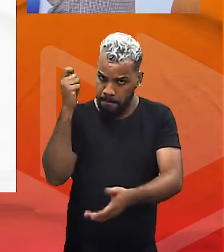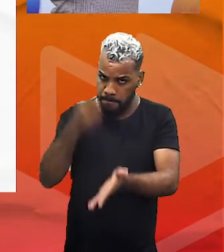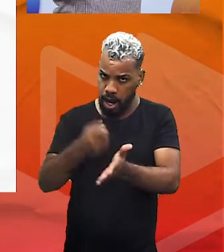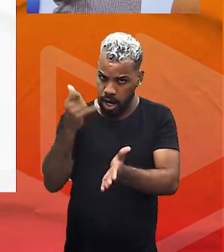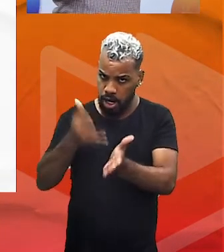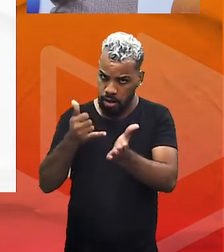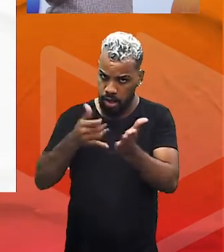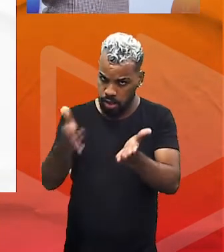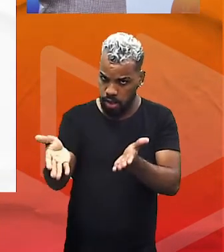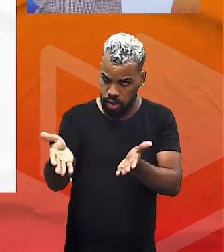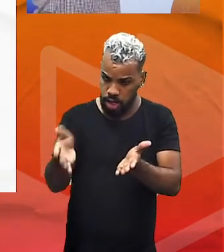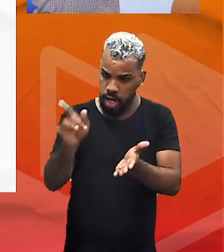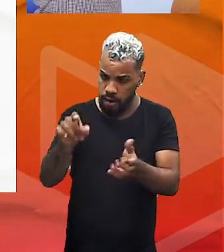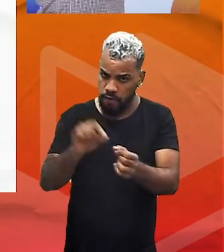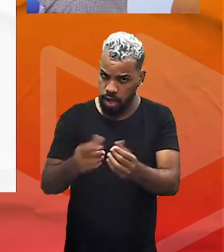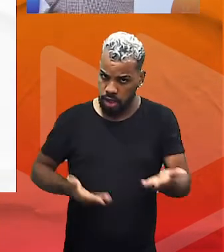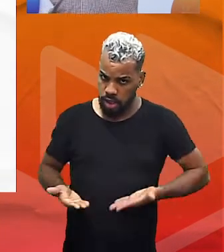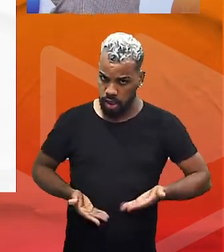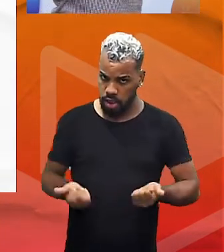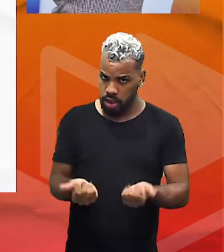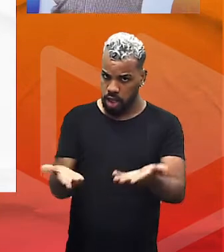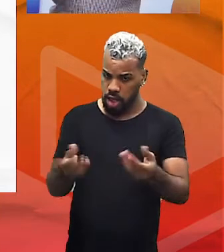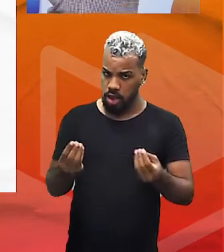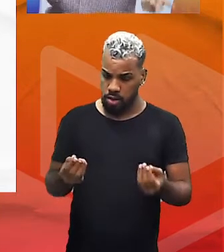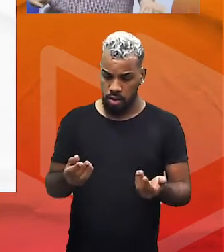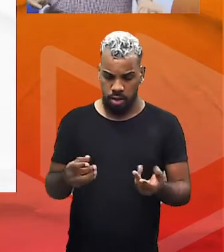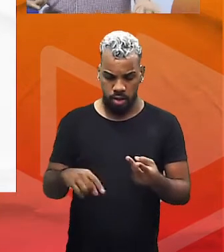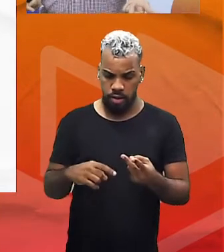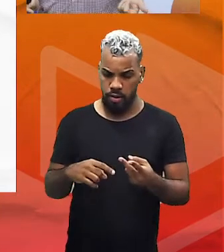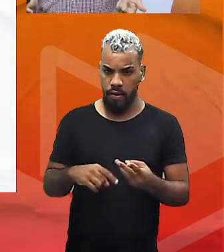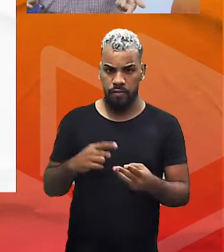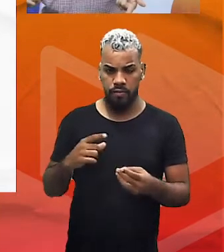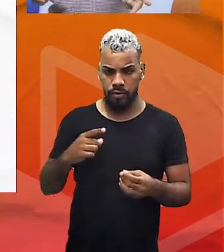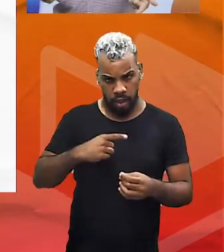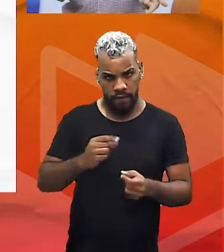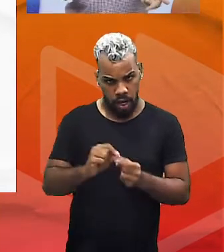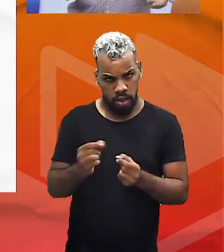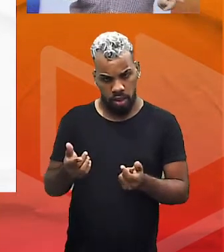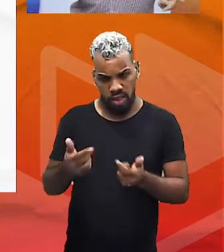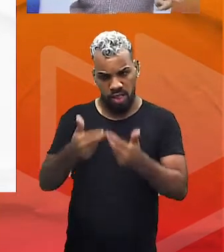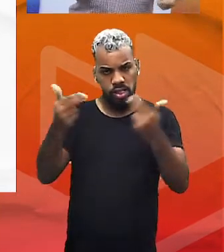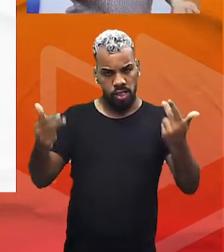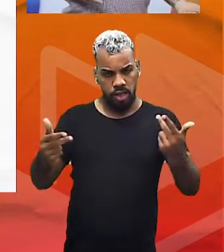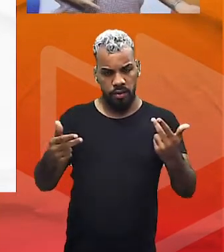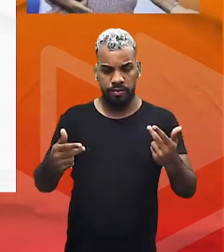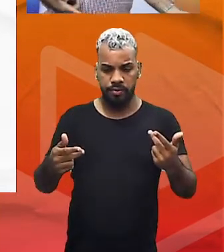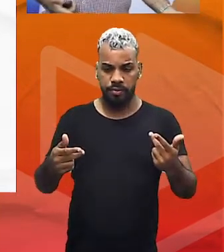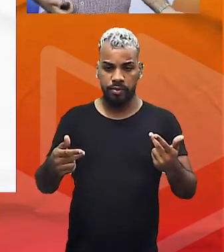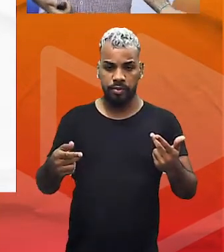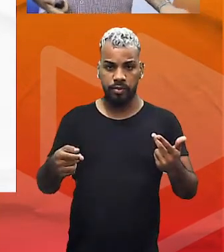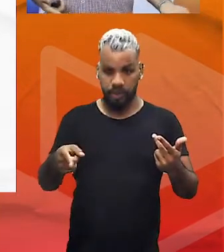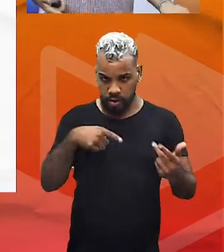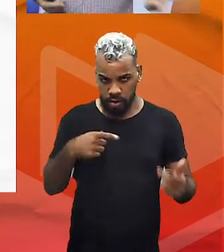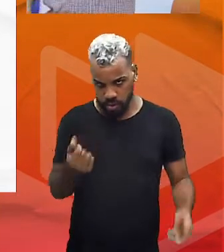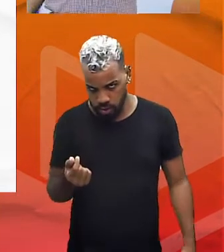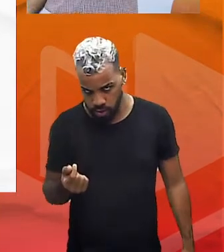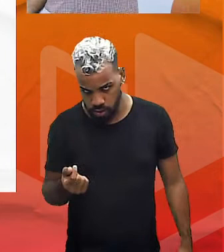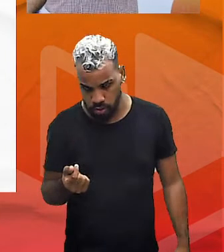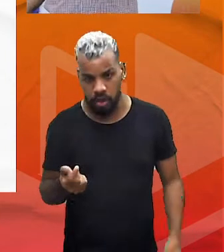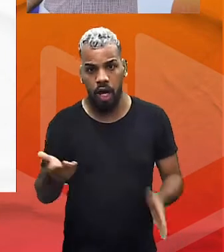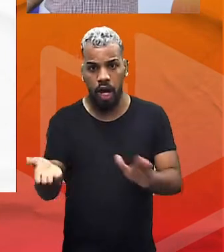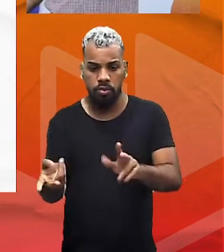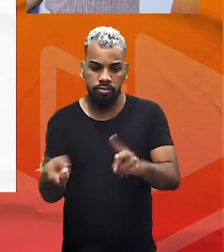que gera emprego? É ele que mantém, é o mantenedor? Né? Então, é porque então tem um dinheiro. Agora a